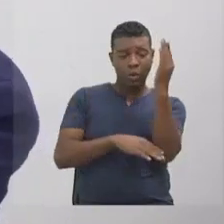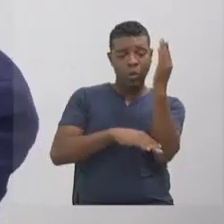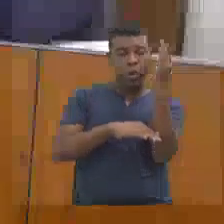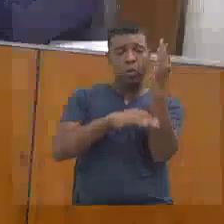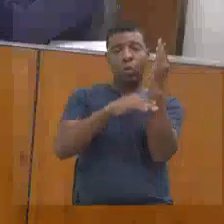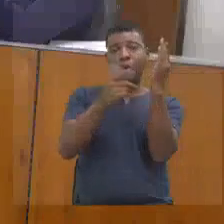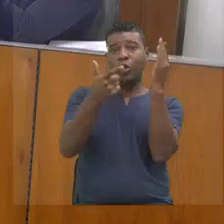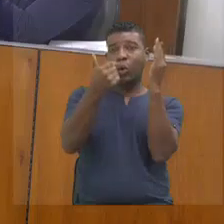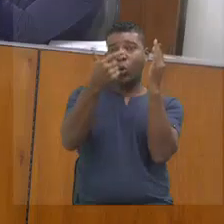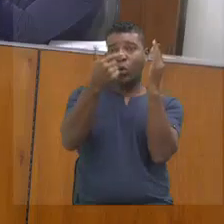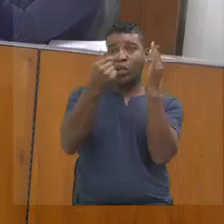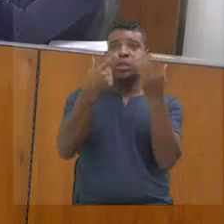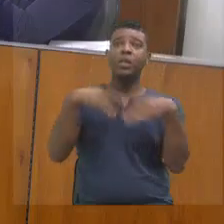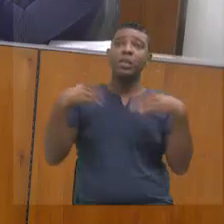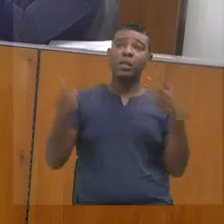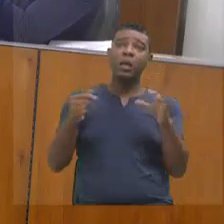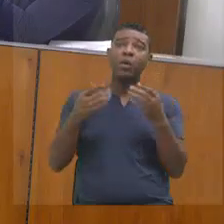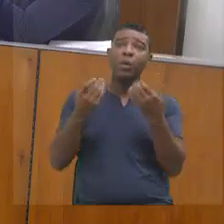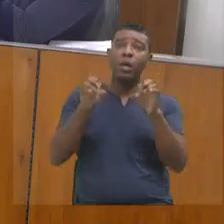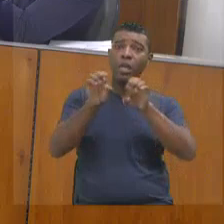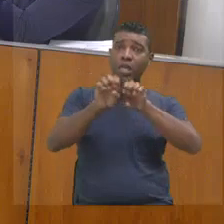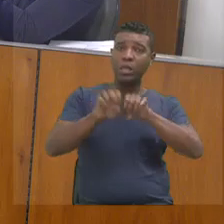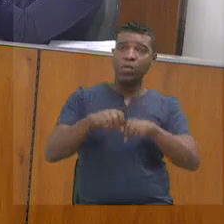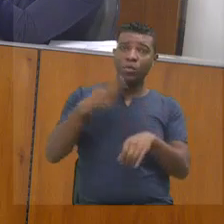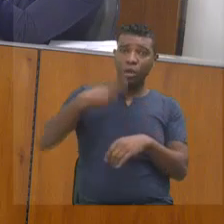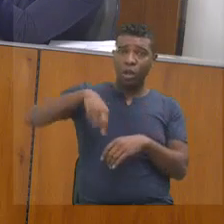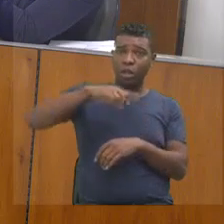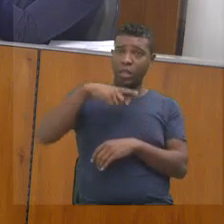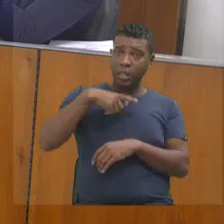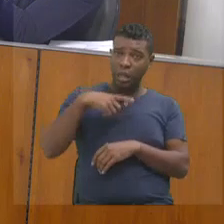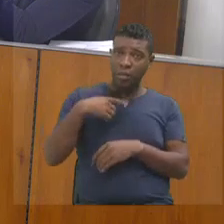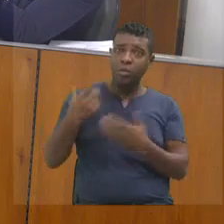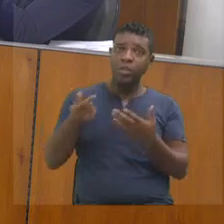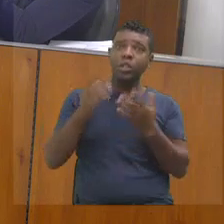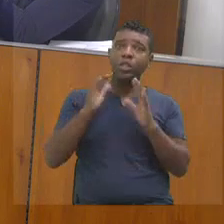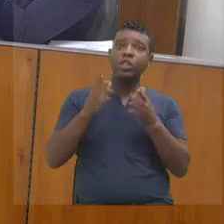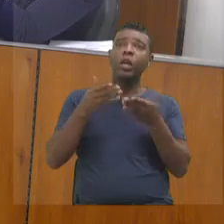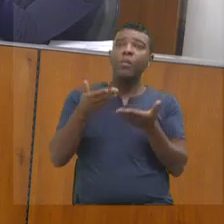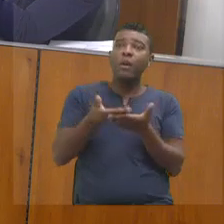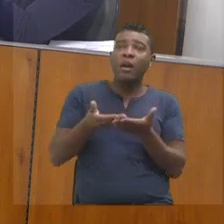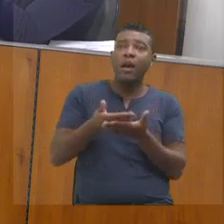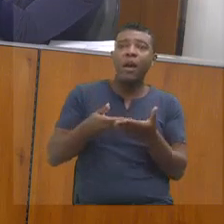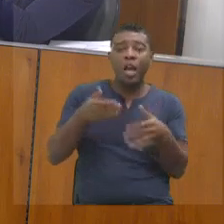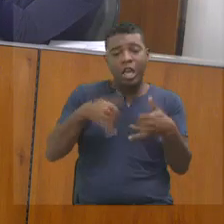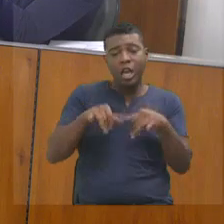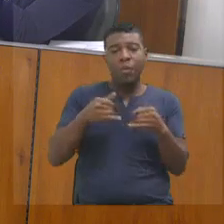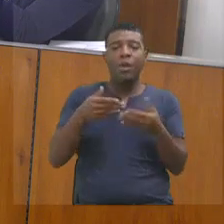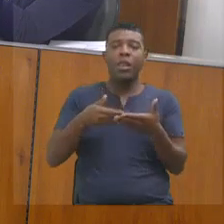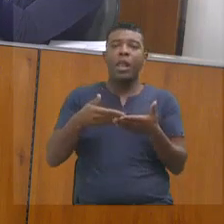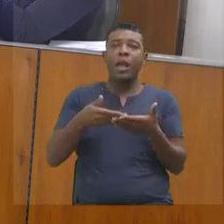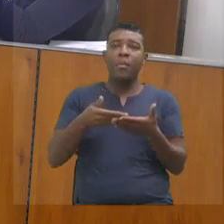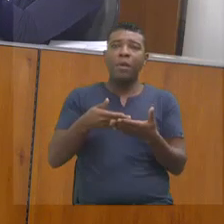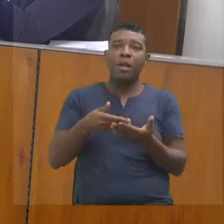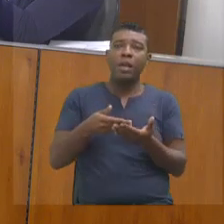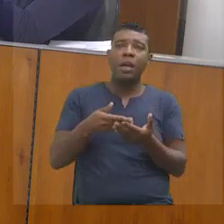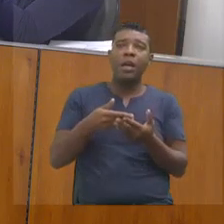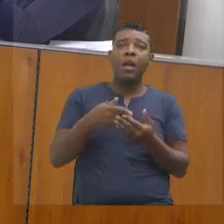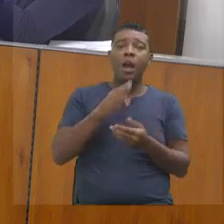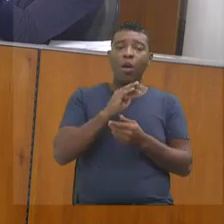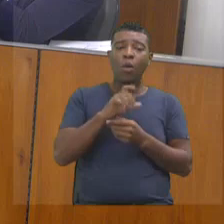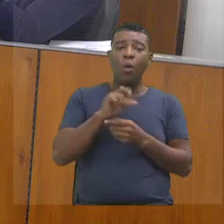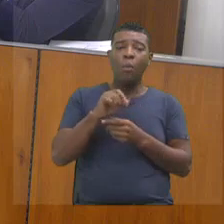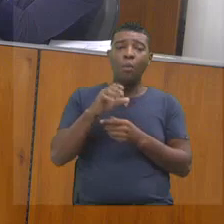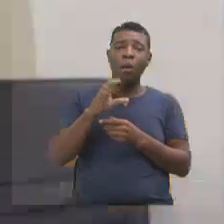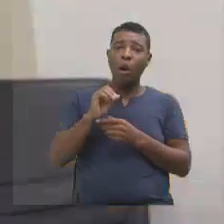você pode ter certeza que estrutura nós temos hoje nós já temos a estrutura para tratar pelo menos a quimioterapia o nosso bloco cirúrgica no segundo maior do centro-oeste